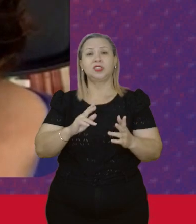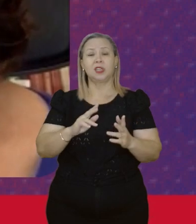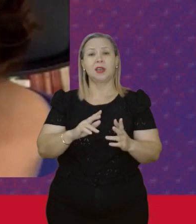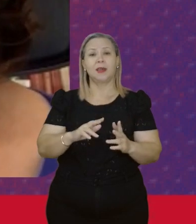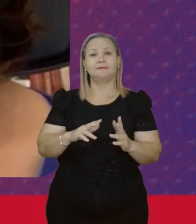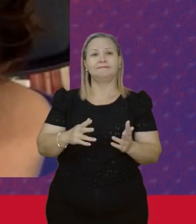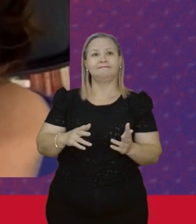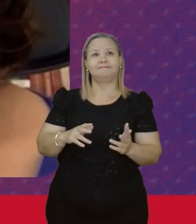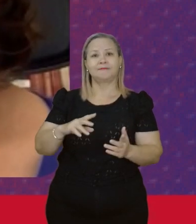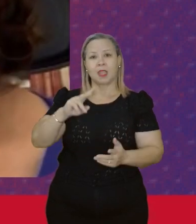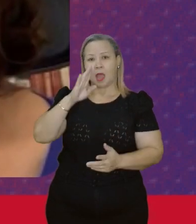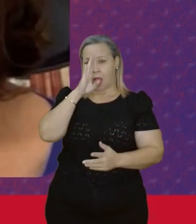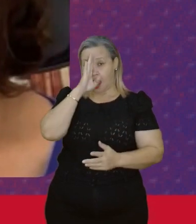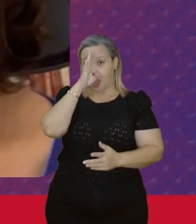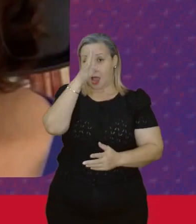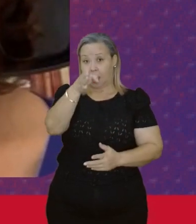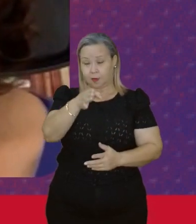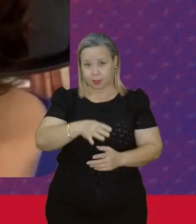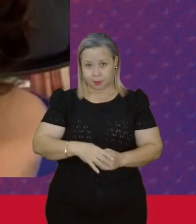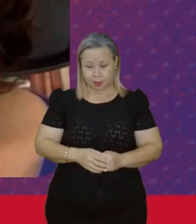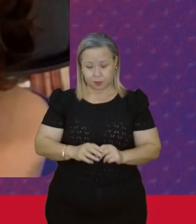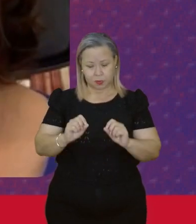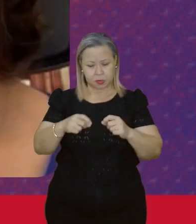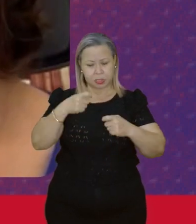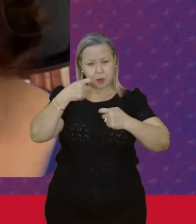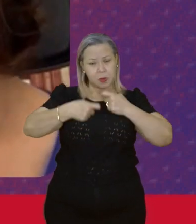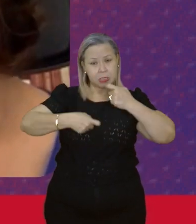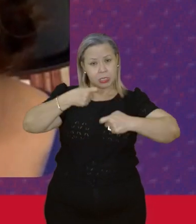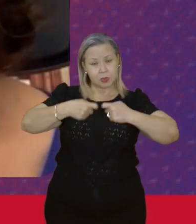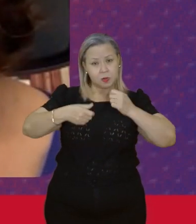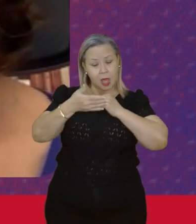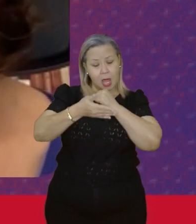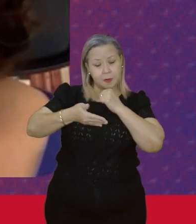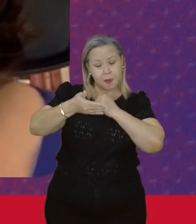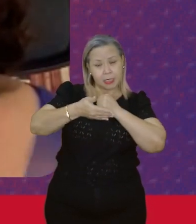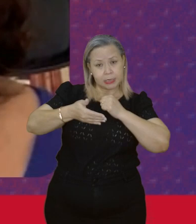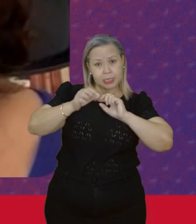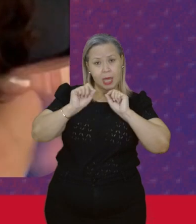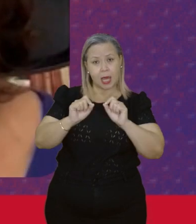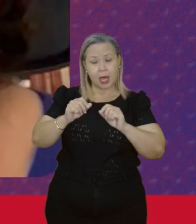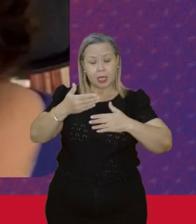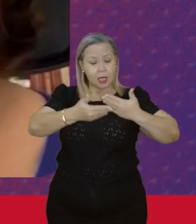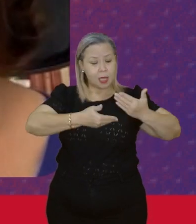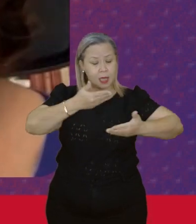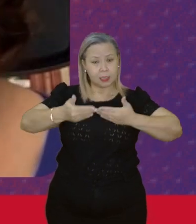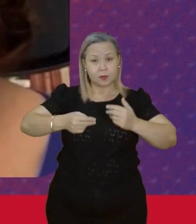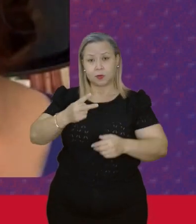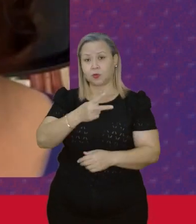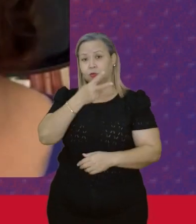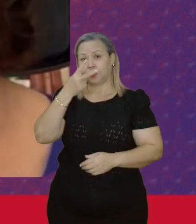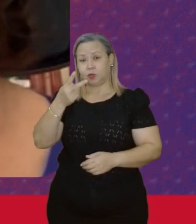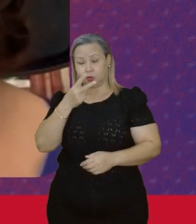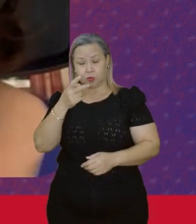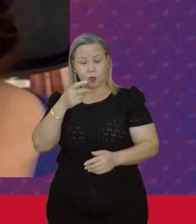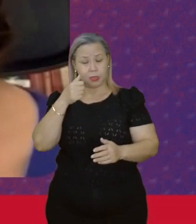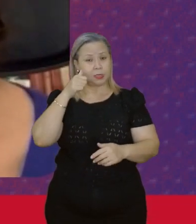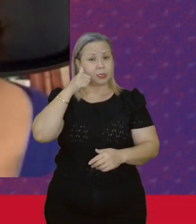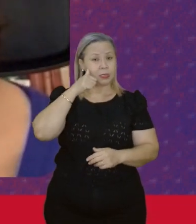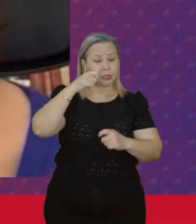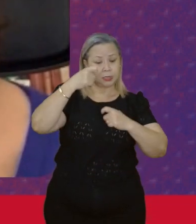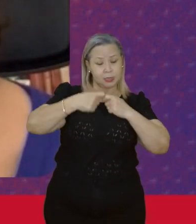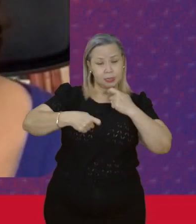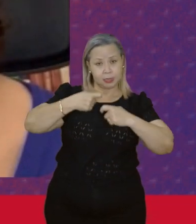heterossexualidade, ou seja, uma sexualidade baseada na relação entre os dois sexos, os homens e as mulheres.